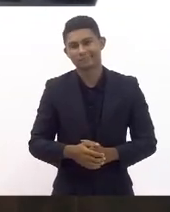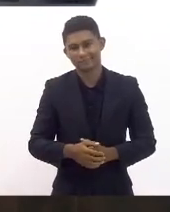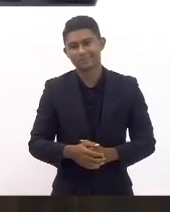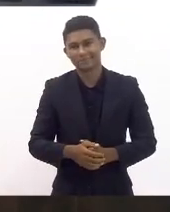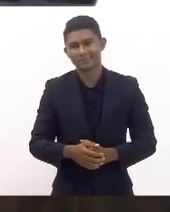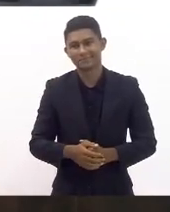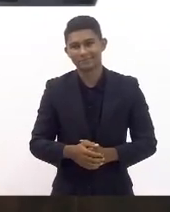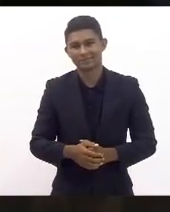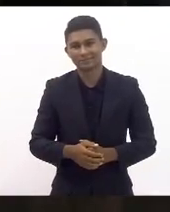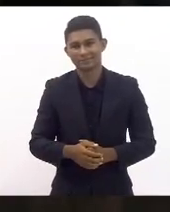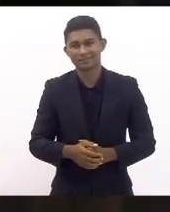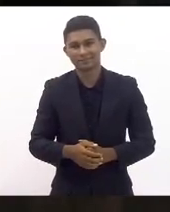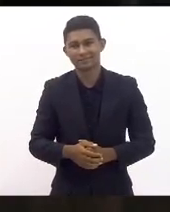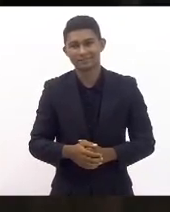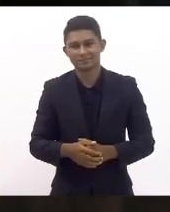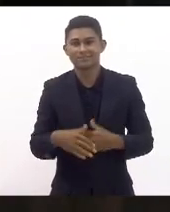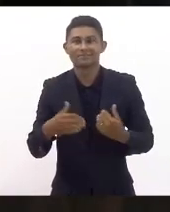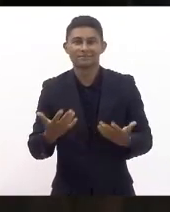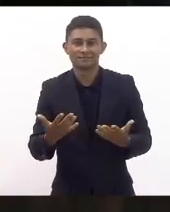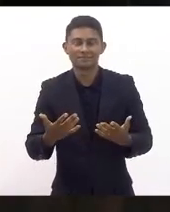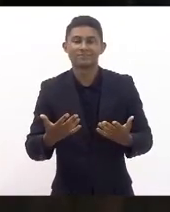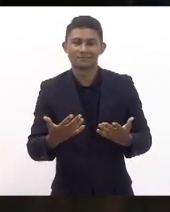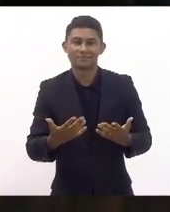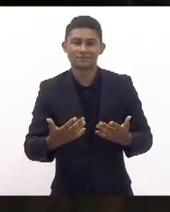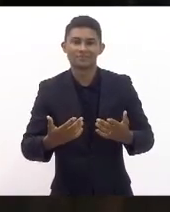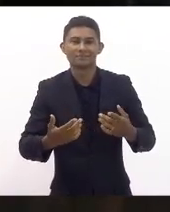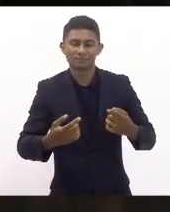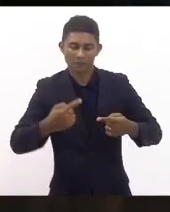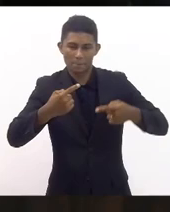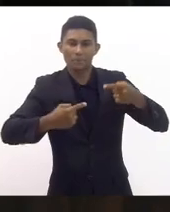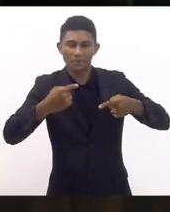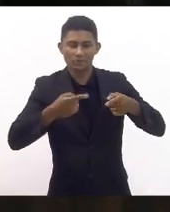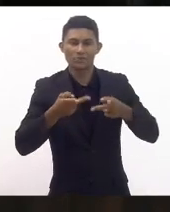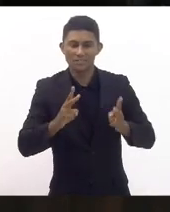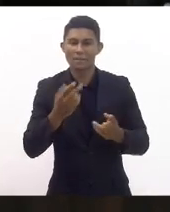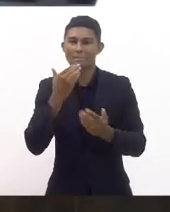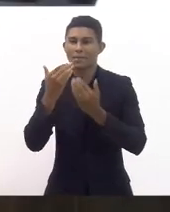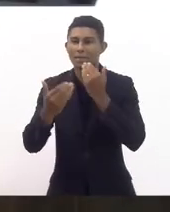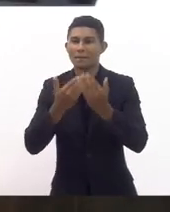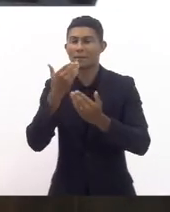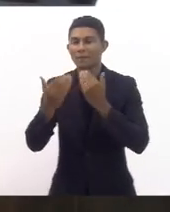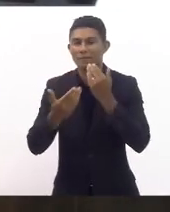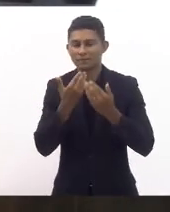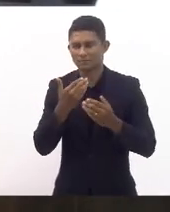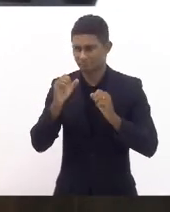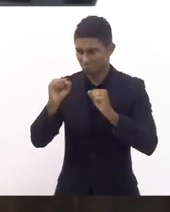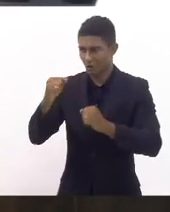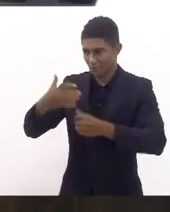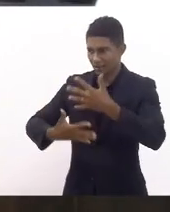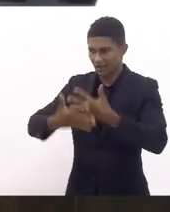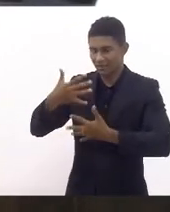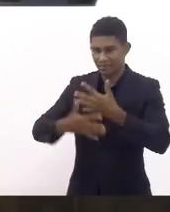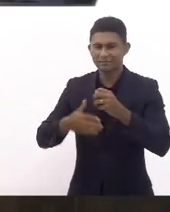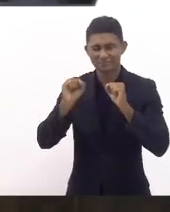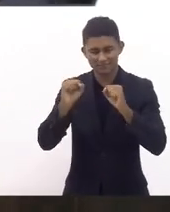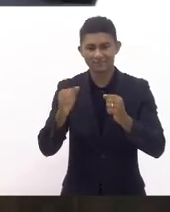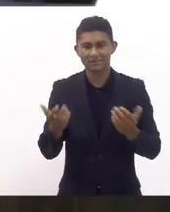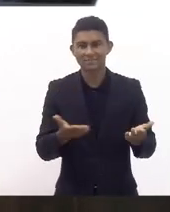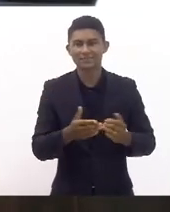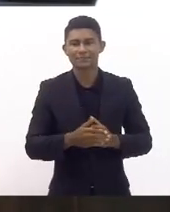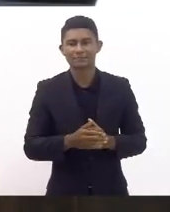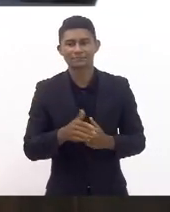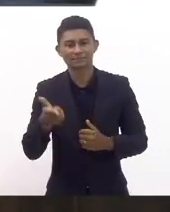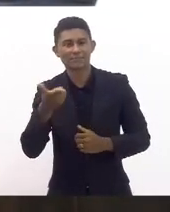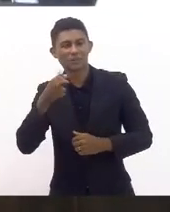vida te ver. Que político que não pede estar com defeito de fabricação? Quero agradecer. Posso atrapalhar? Se o senhor, só manda. O